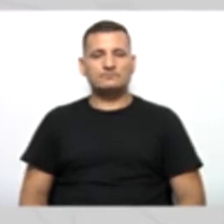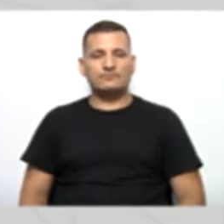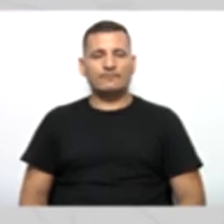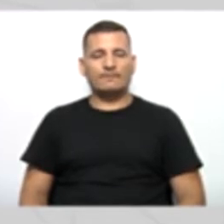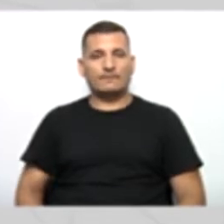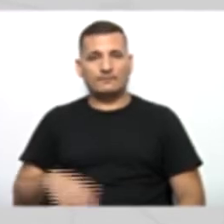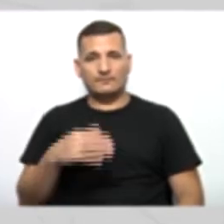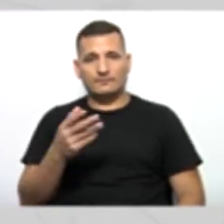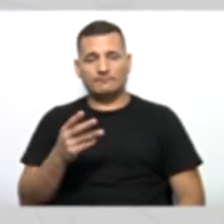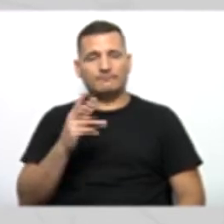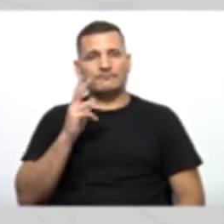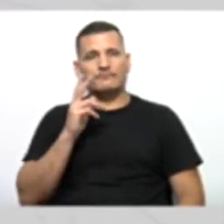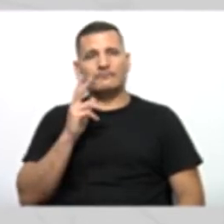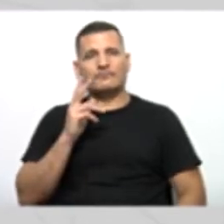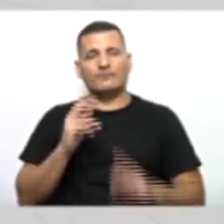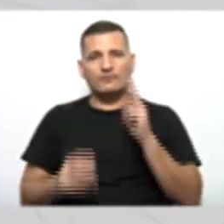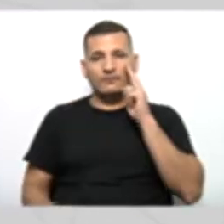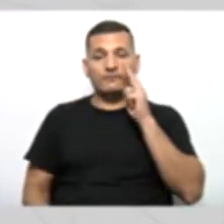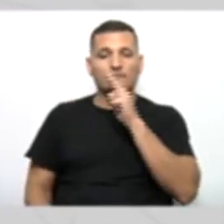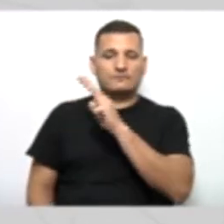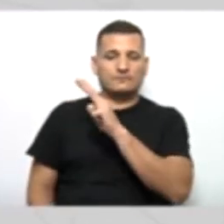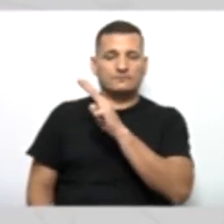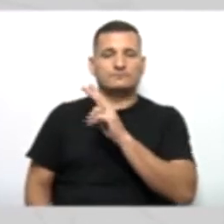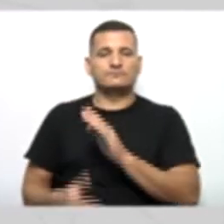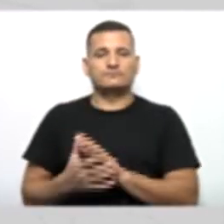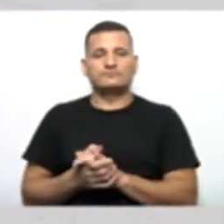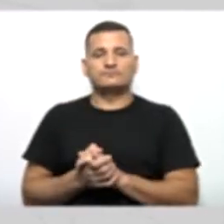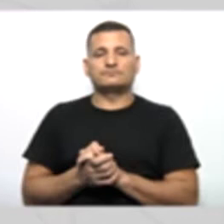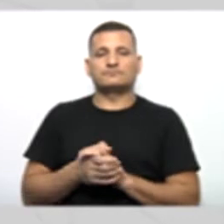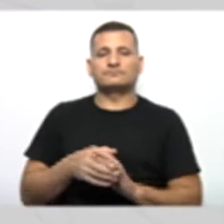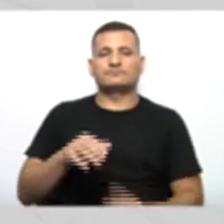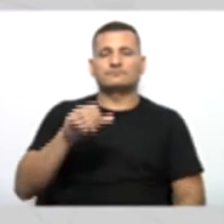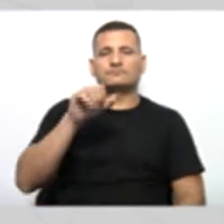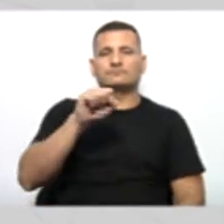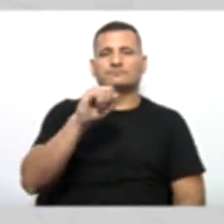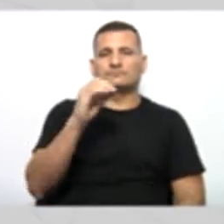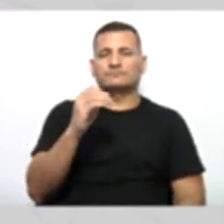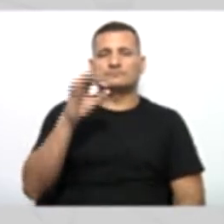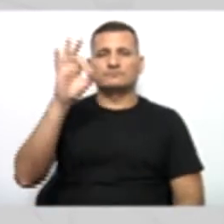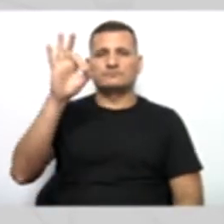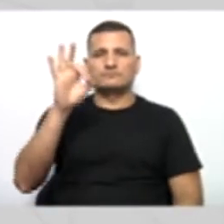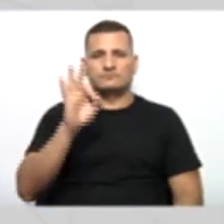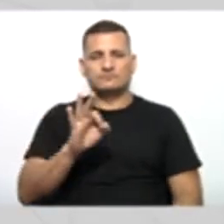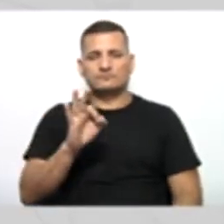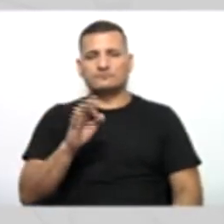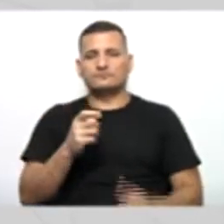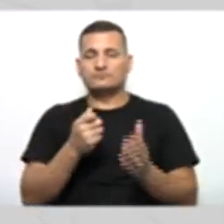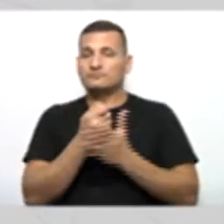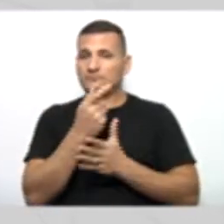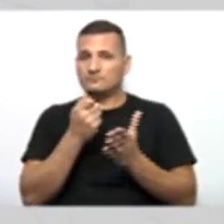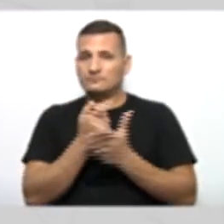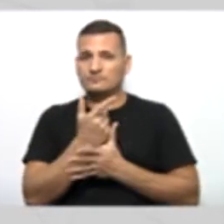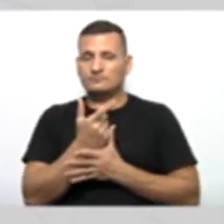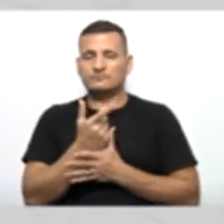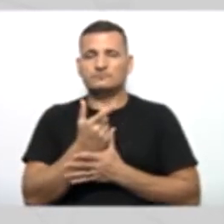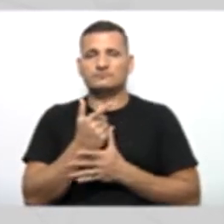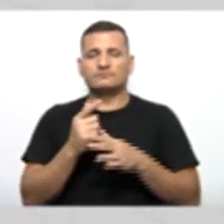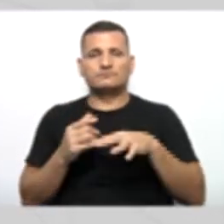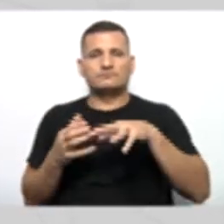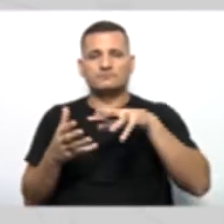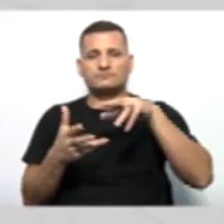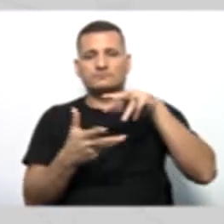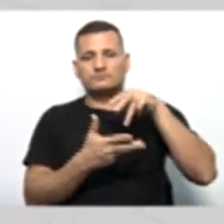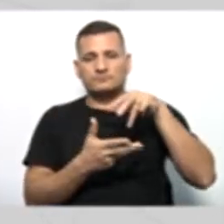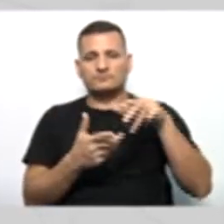Veja só, segundo Oliveira, simplesmente 80% do consumo privado mundial é abocanhado